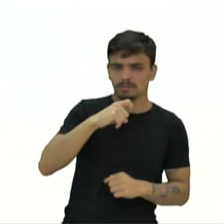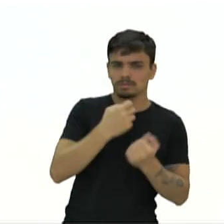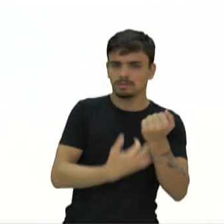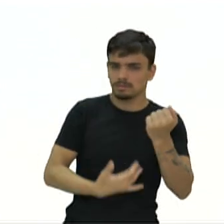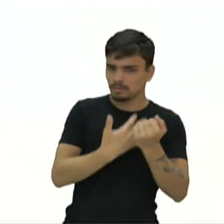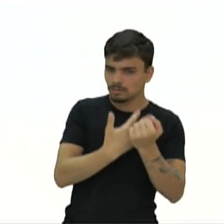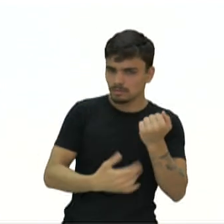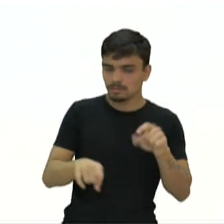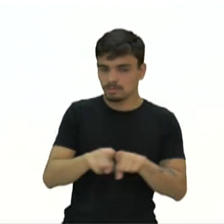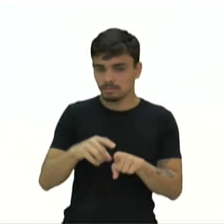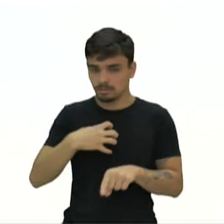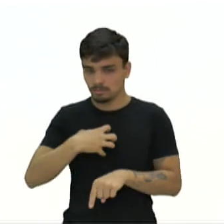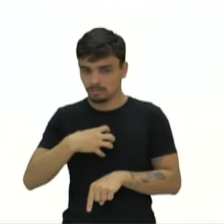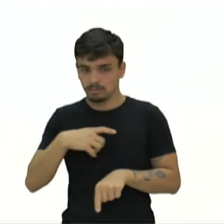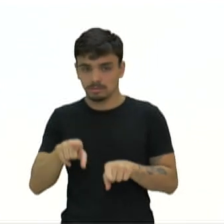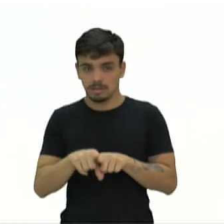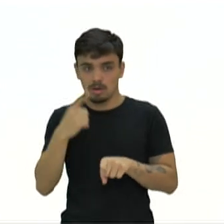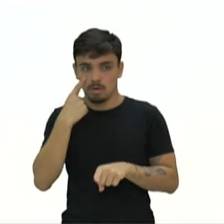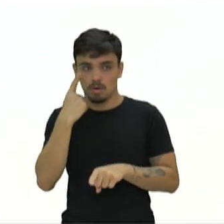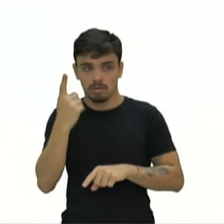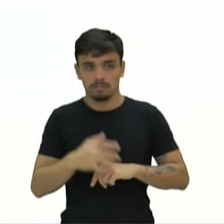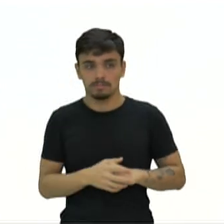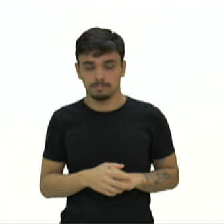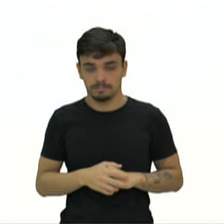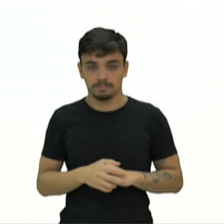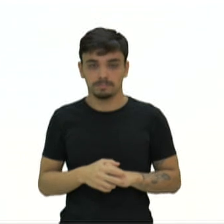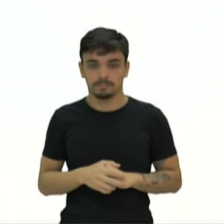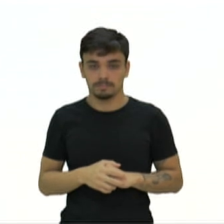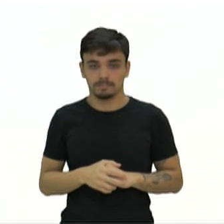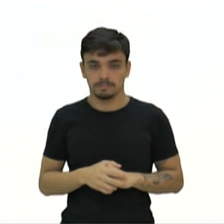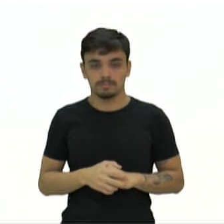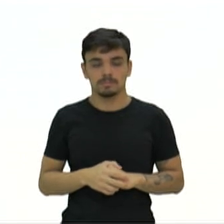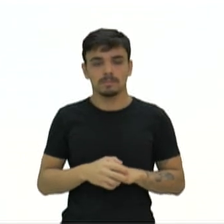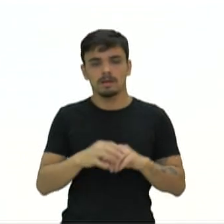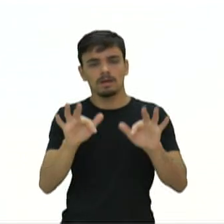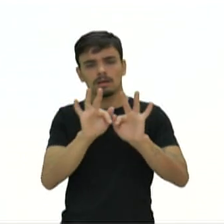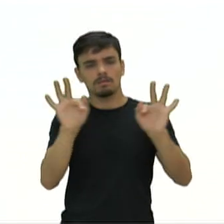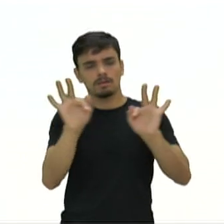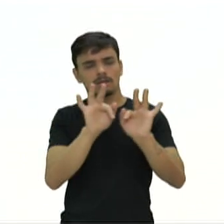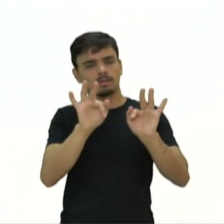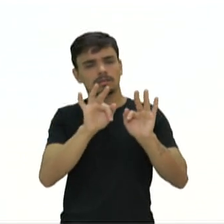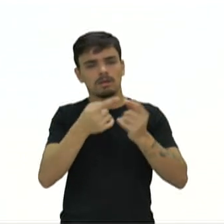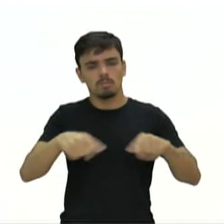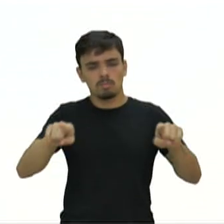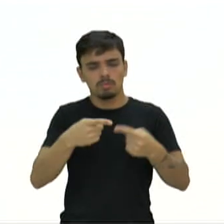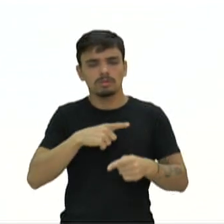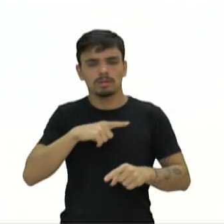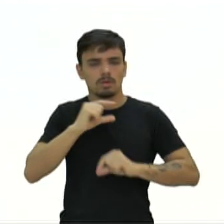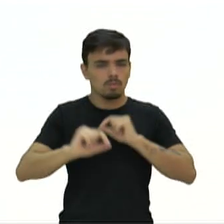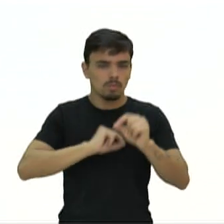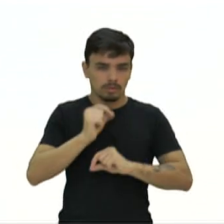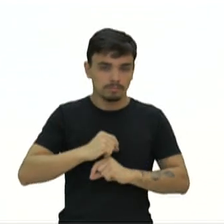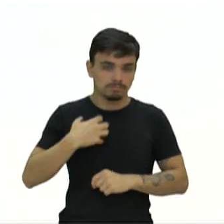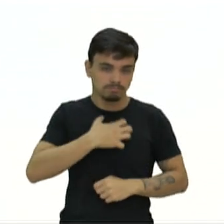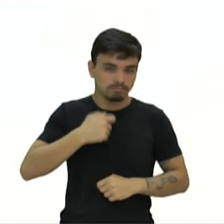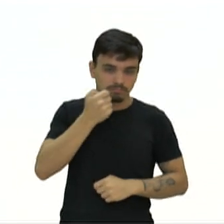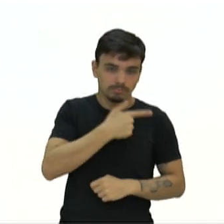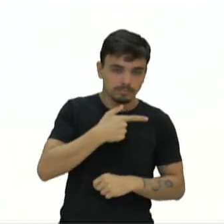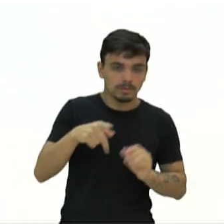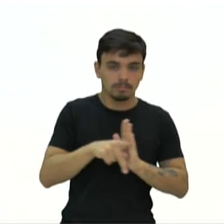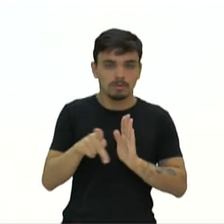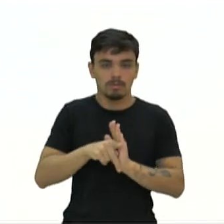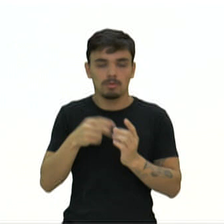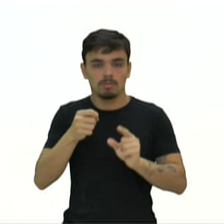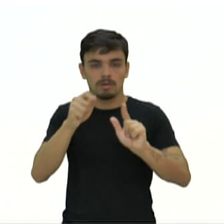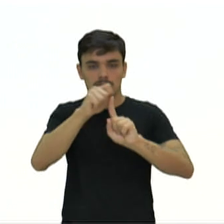razão. O trecho da música da Rita Lee refere-se de forma bem humorada ao ciclo menstrual feminino, o qual